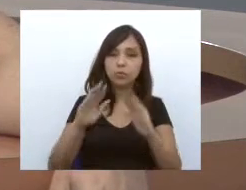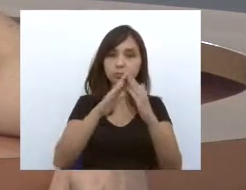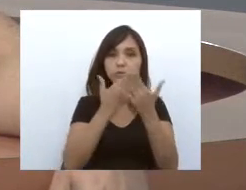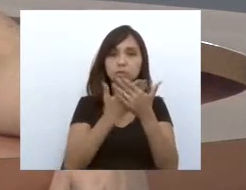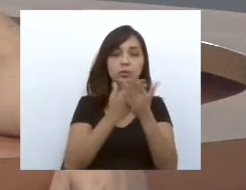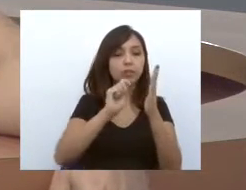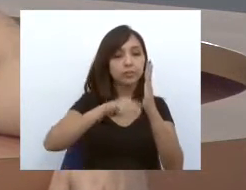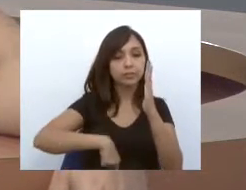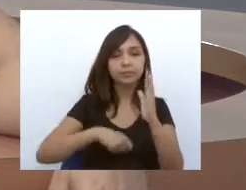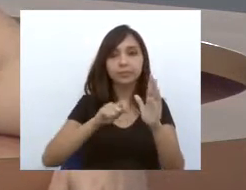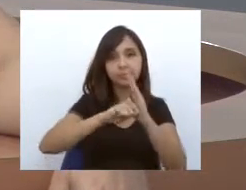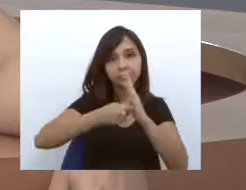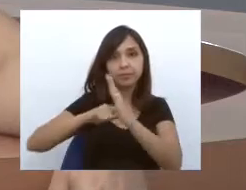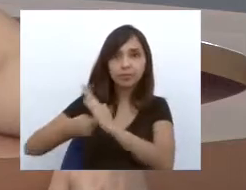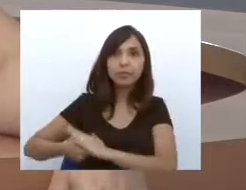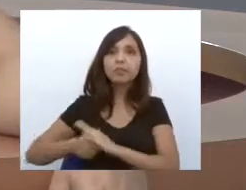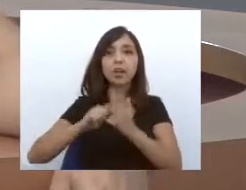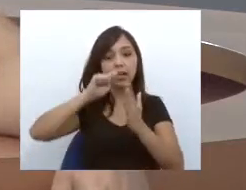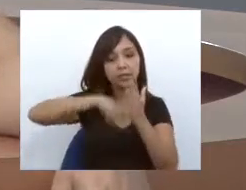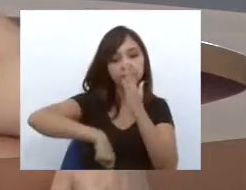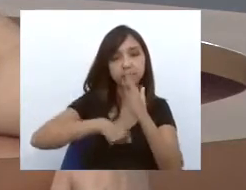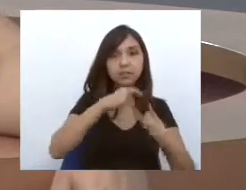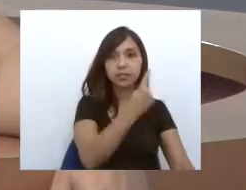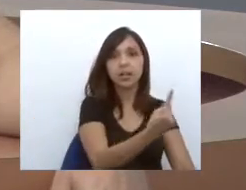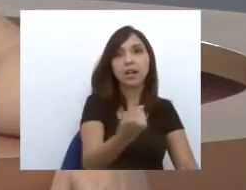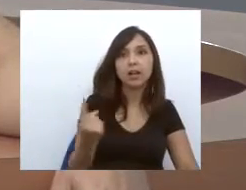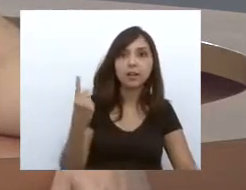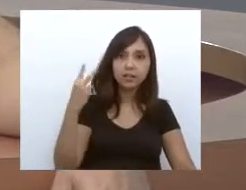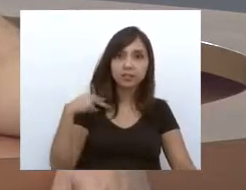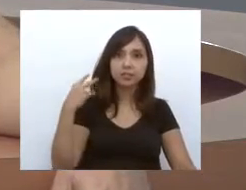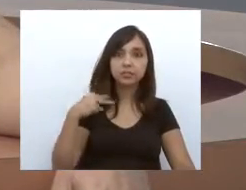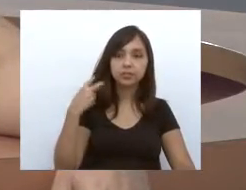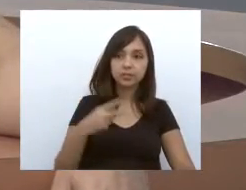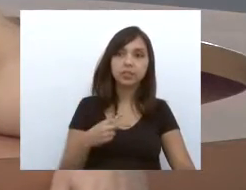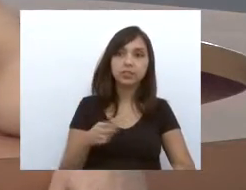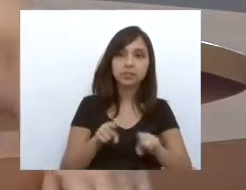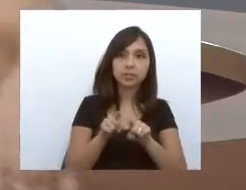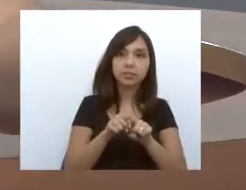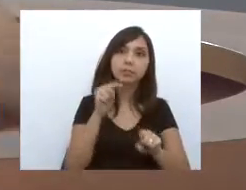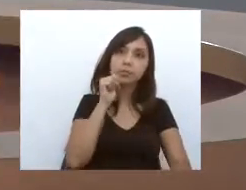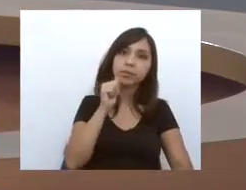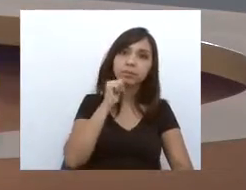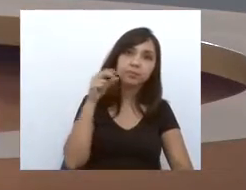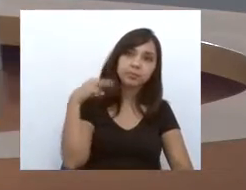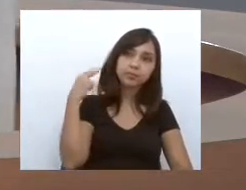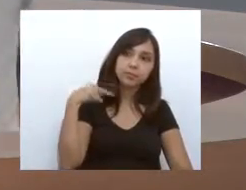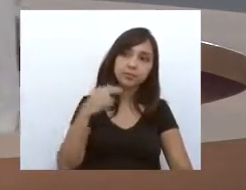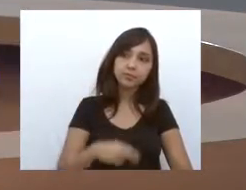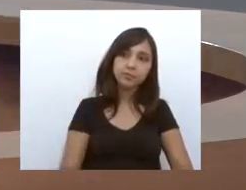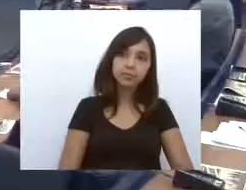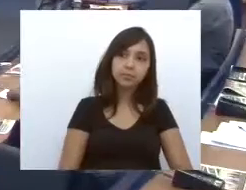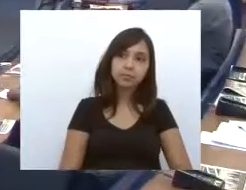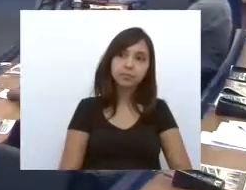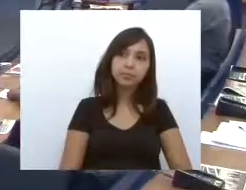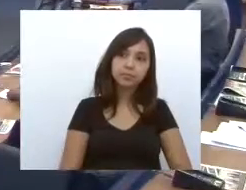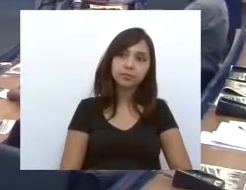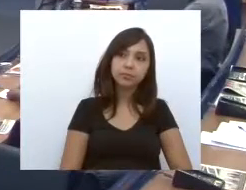no nosso município, assinado pelos vereadores dessa casa e pelas vereadoras.